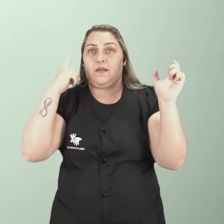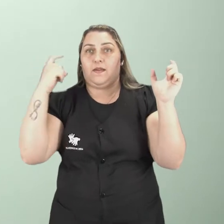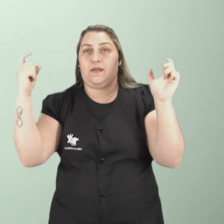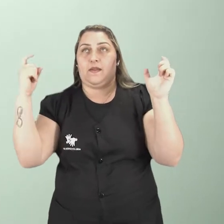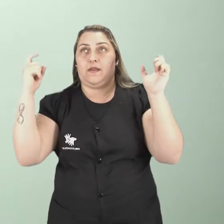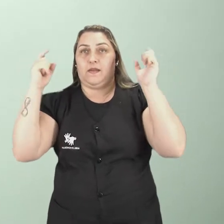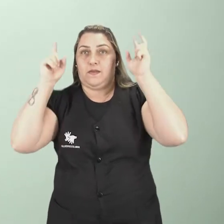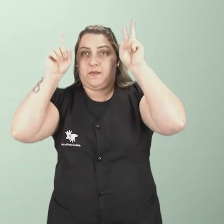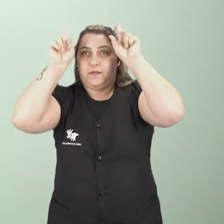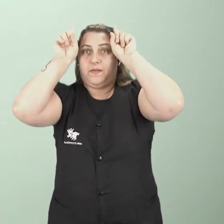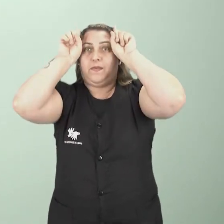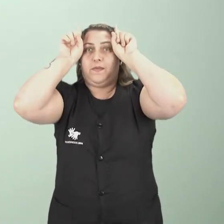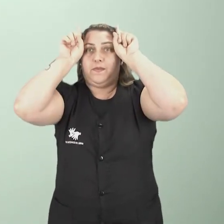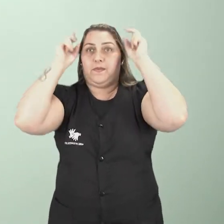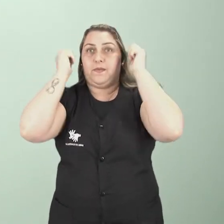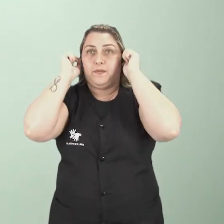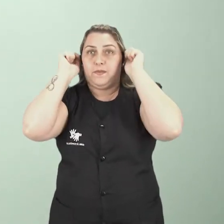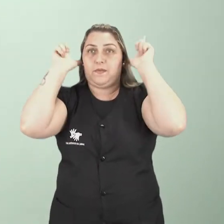orelhas ficam em pé.